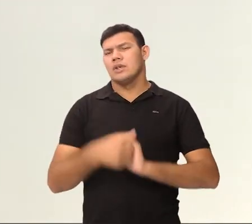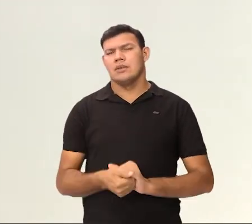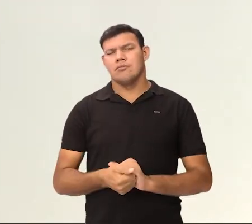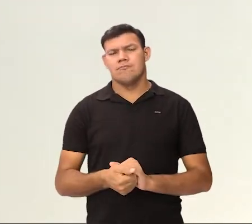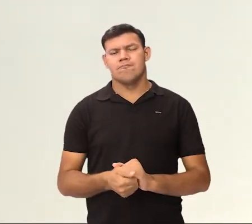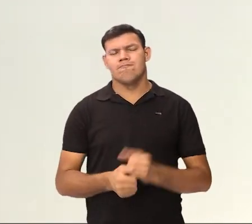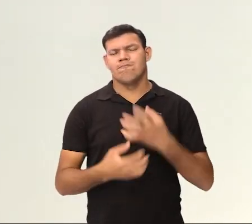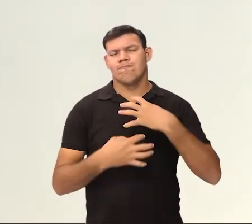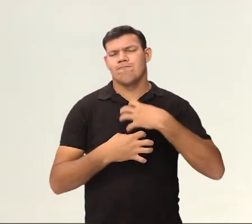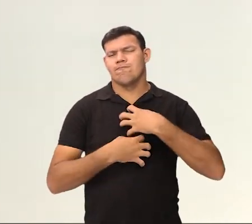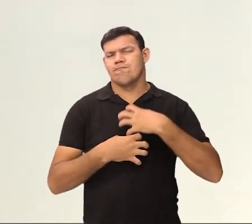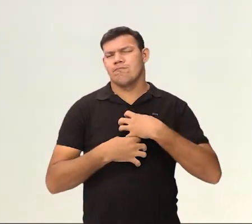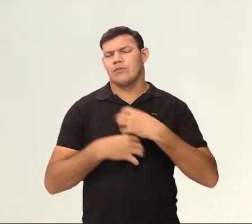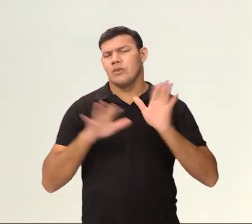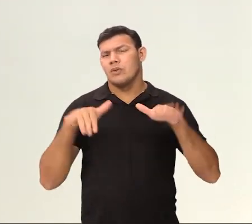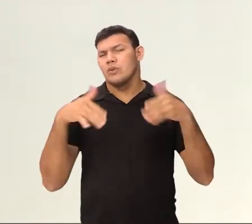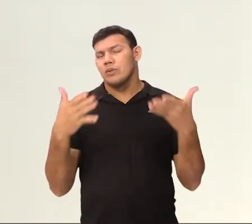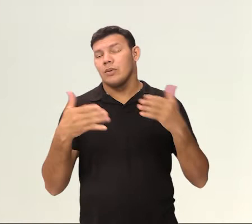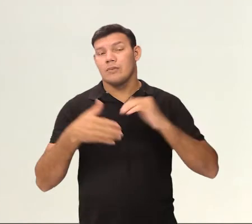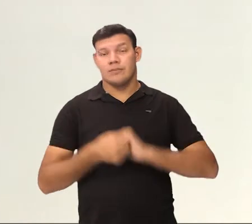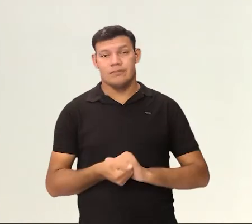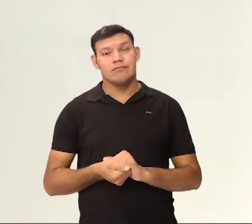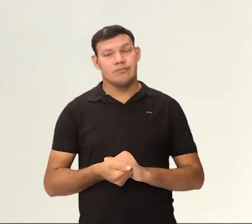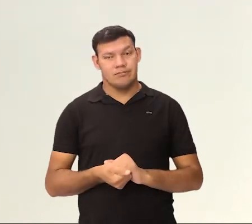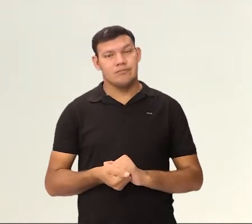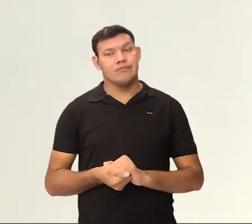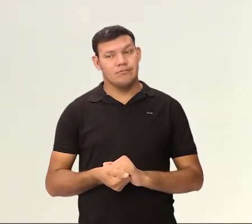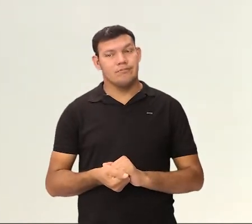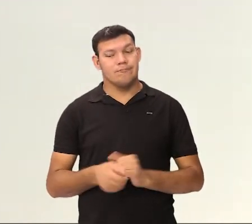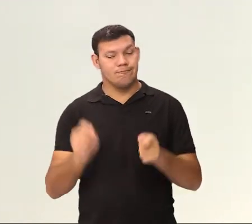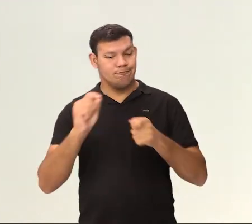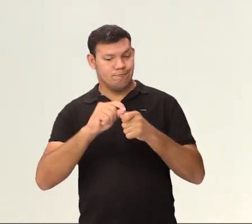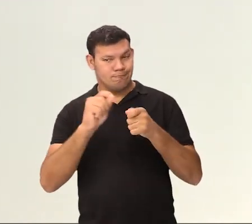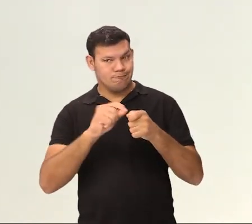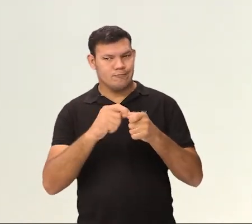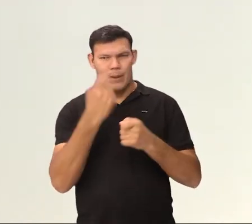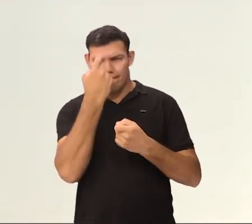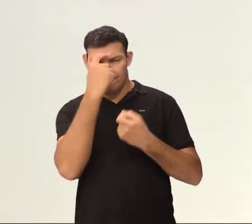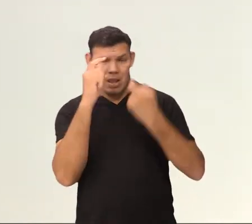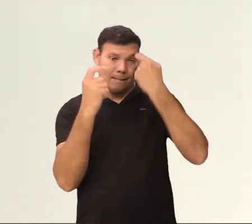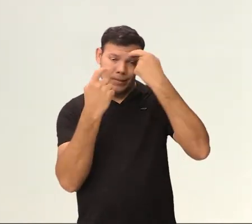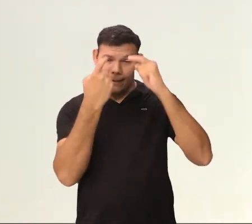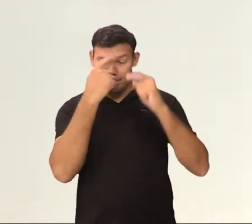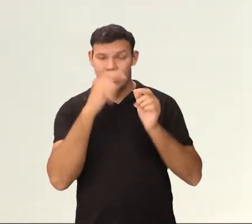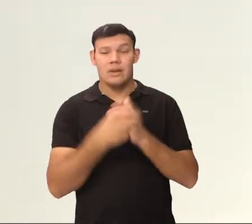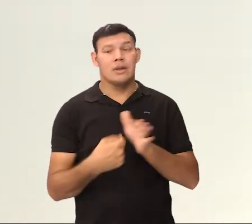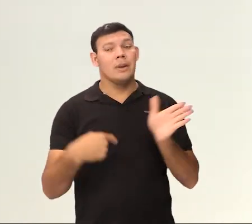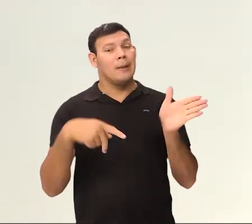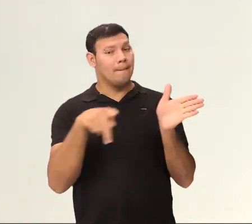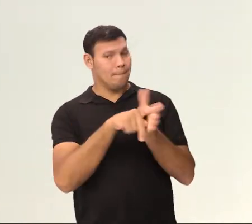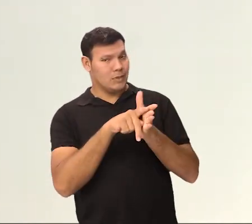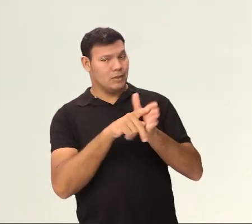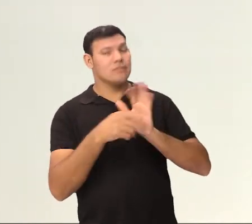eram utilizados, qual o intuito dele ser criado. Então, todas essas produções, elas são